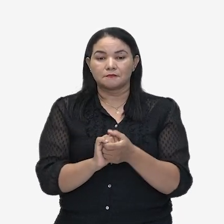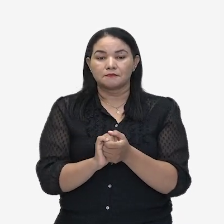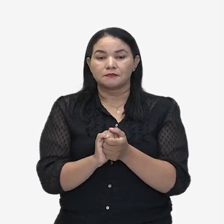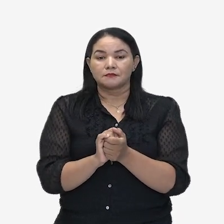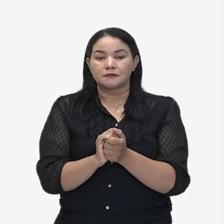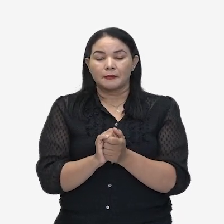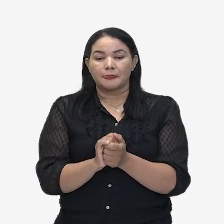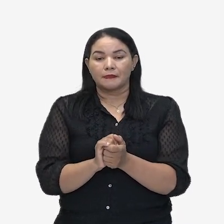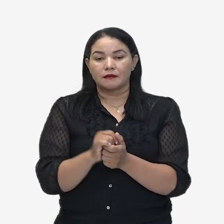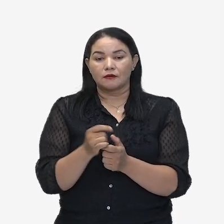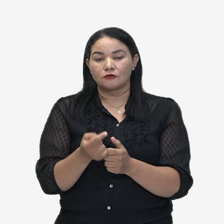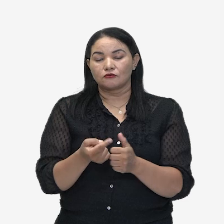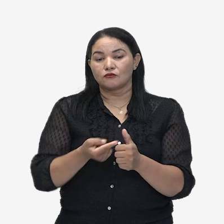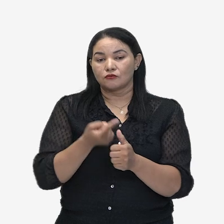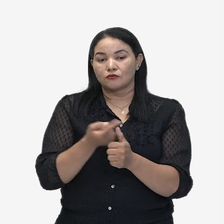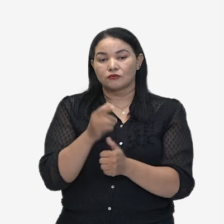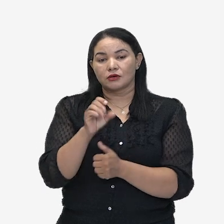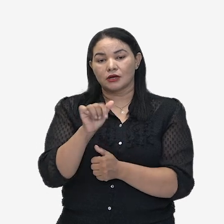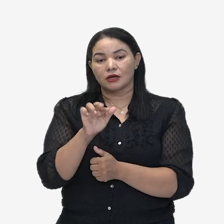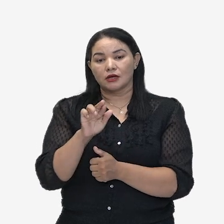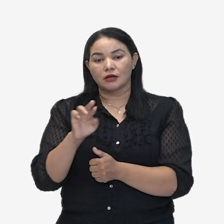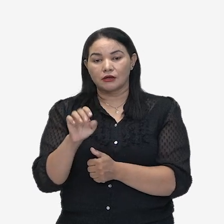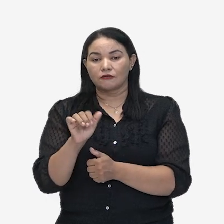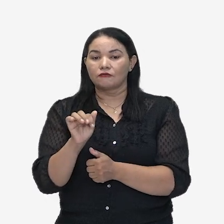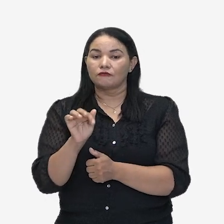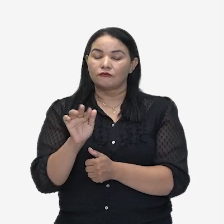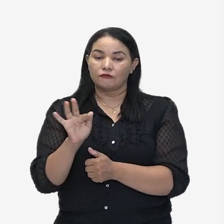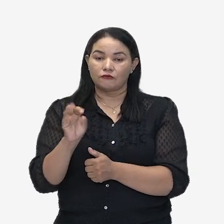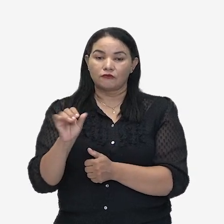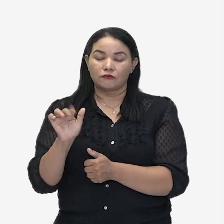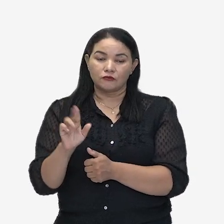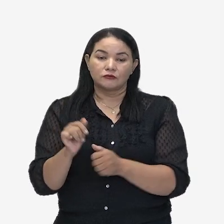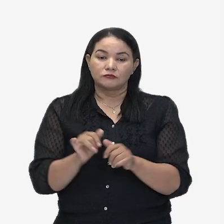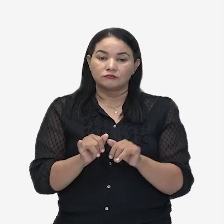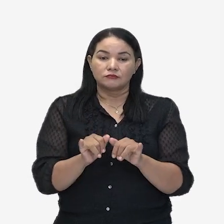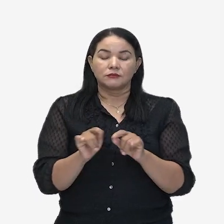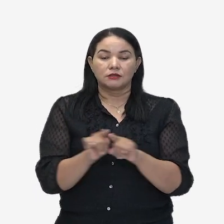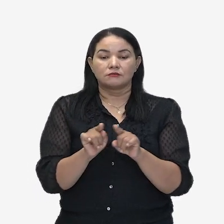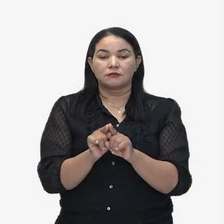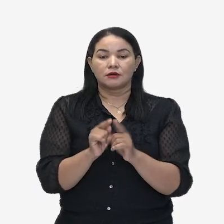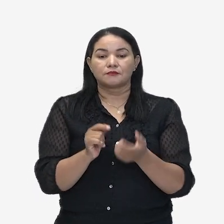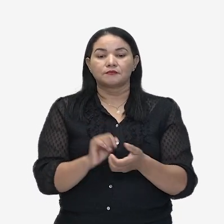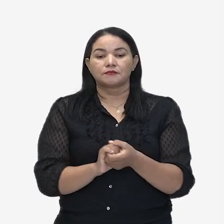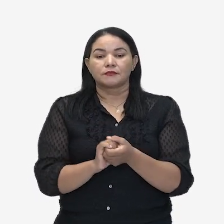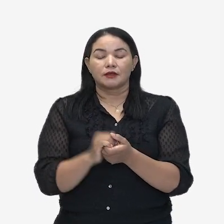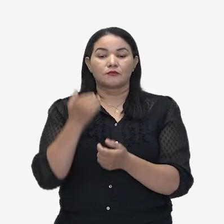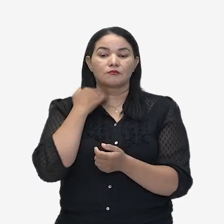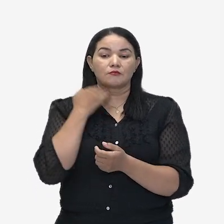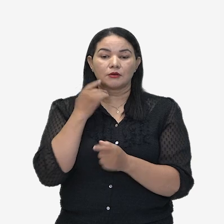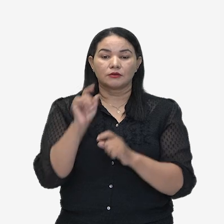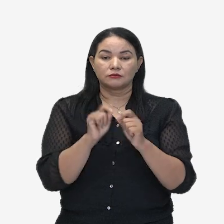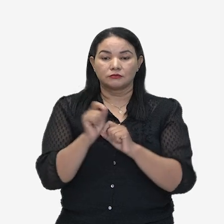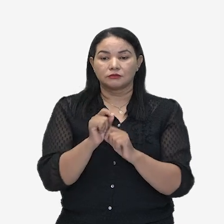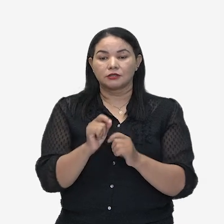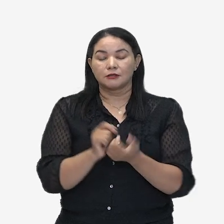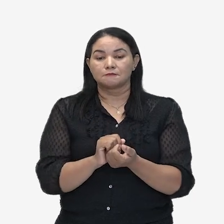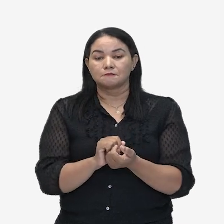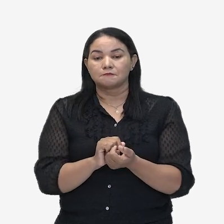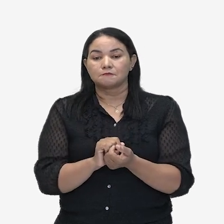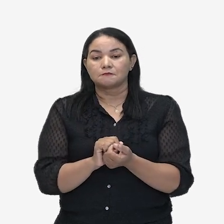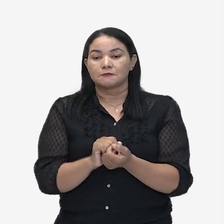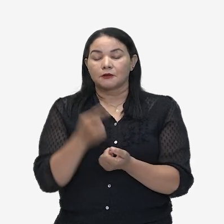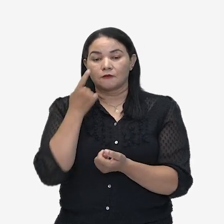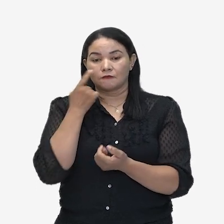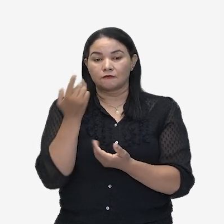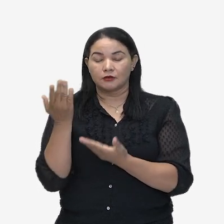os hipermercados, como o francês Carrefour. No setor financeiro, destaca-se o espanhol Santander, o britânico Lloyds Bank,